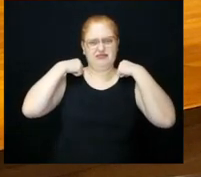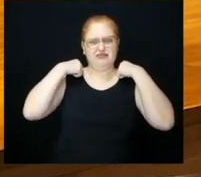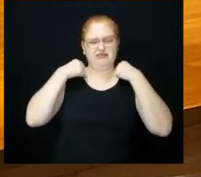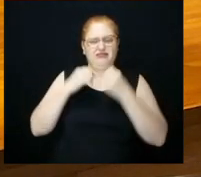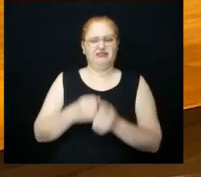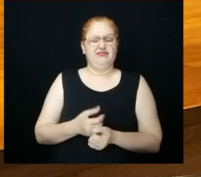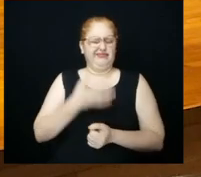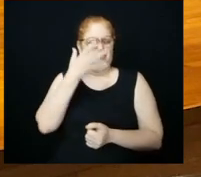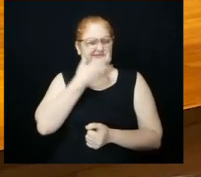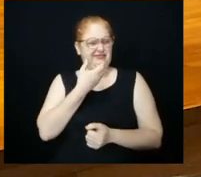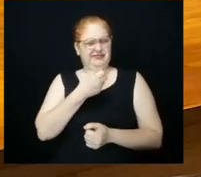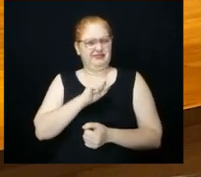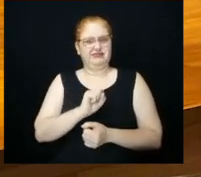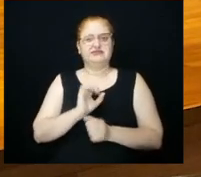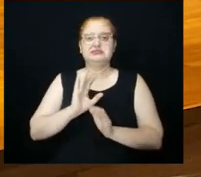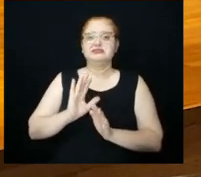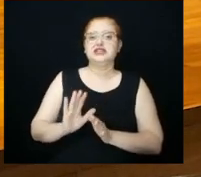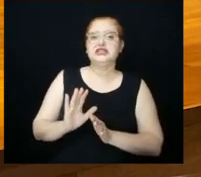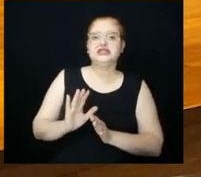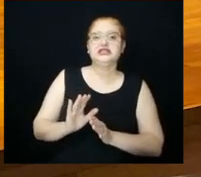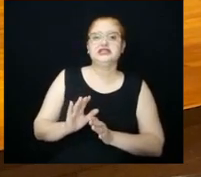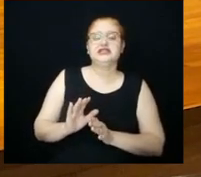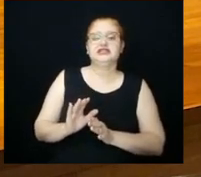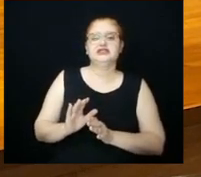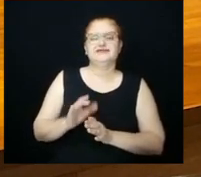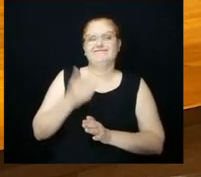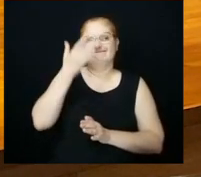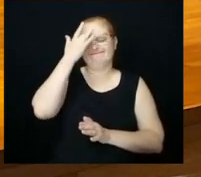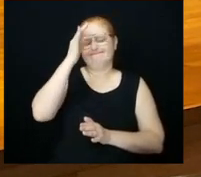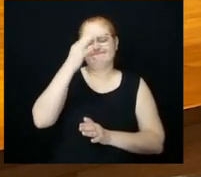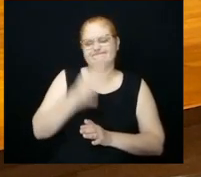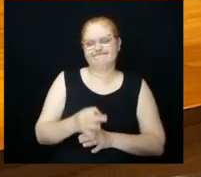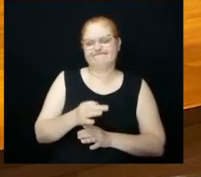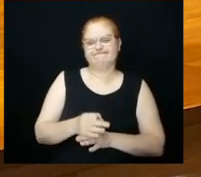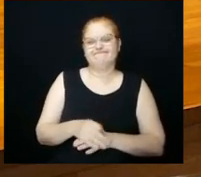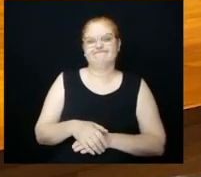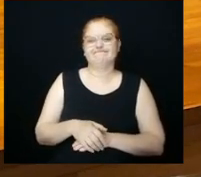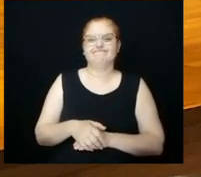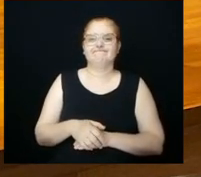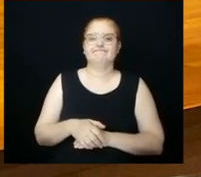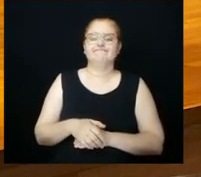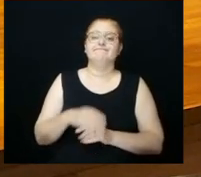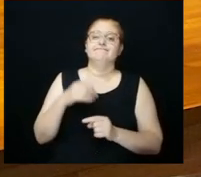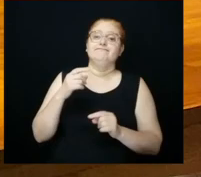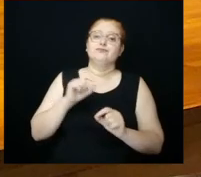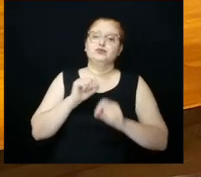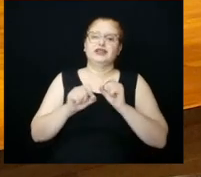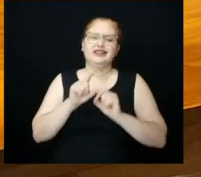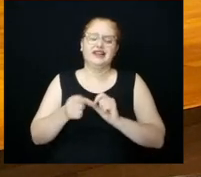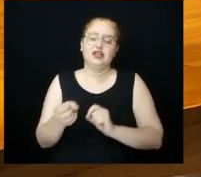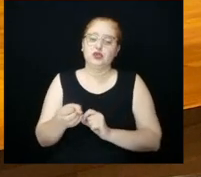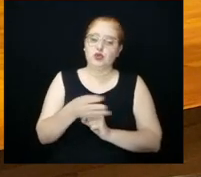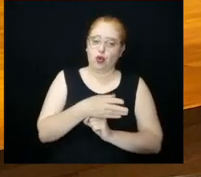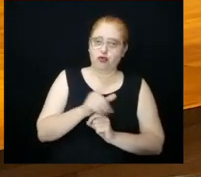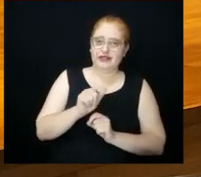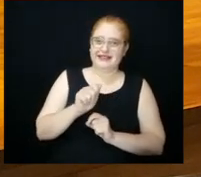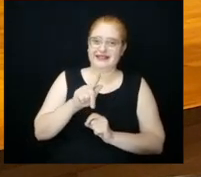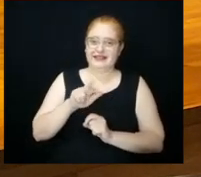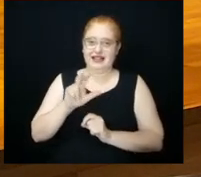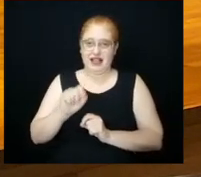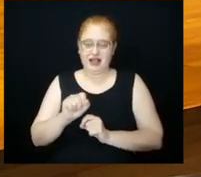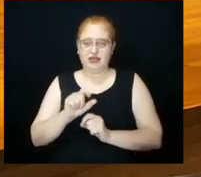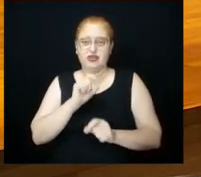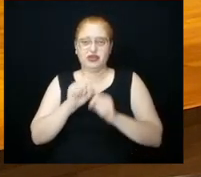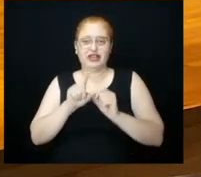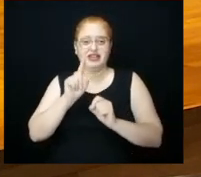Ela achava que não, mas não tinha mais certeza. Não tinha mais certeza do que era novo em Lagos e do que era